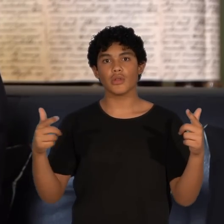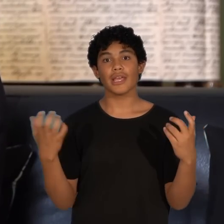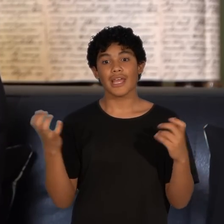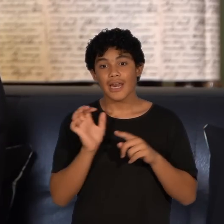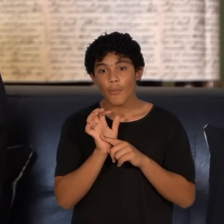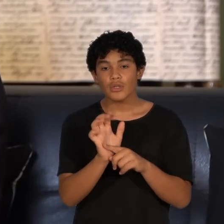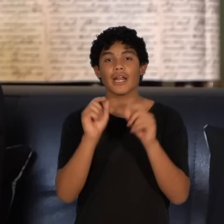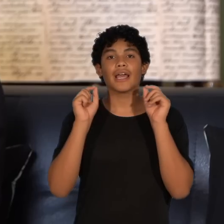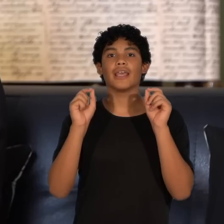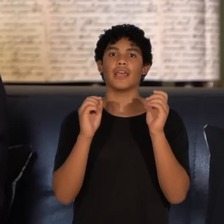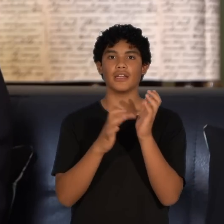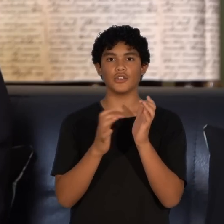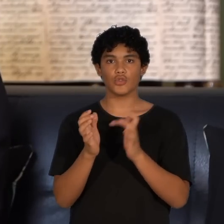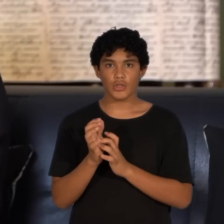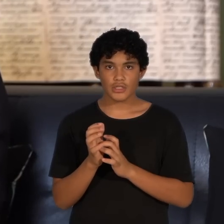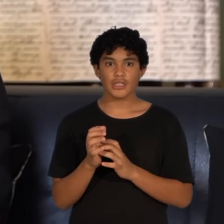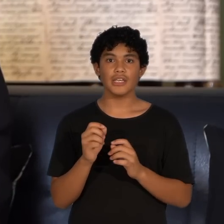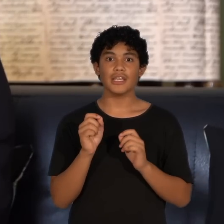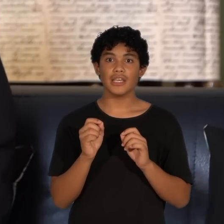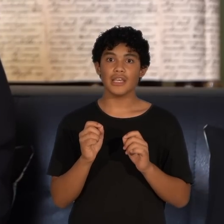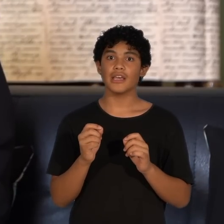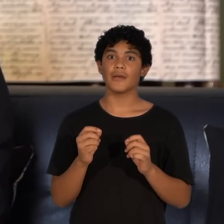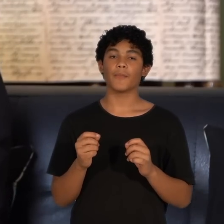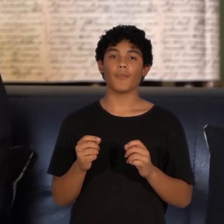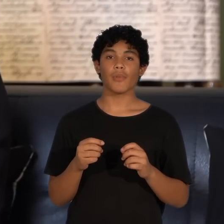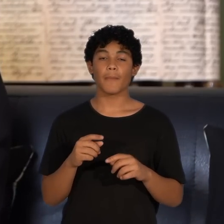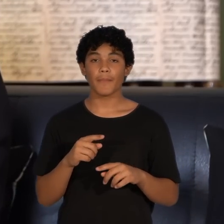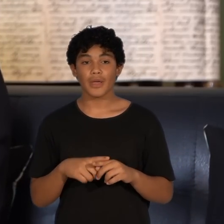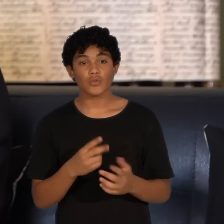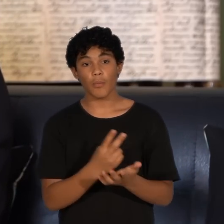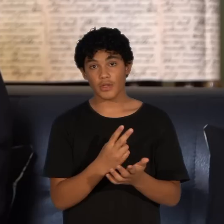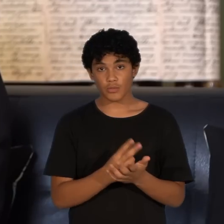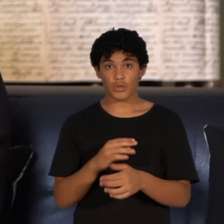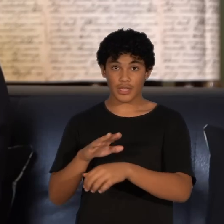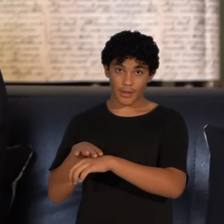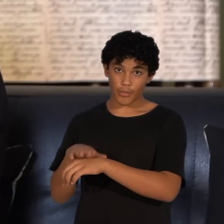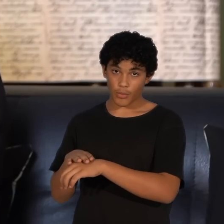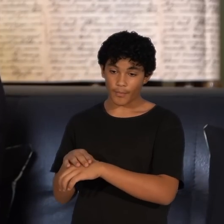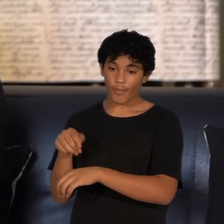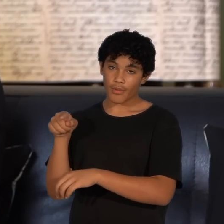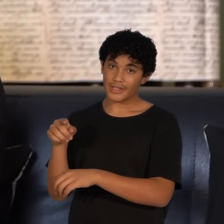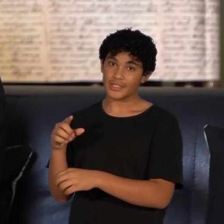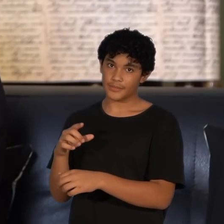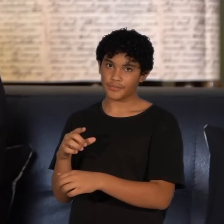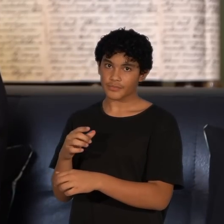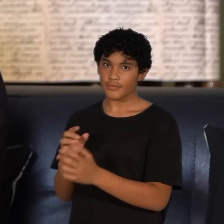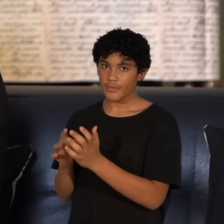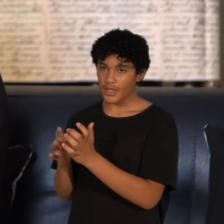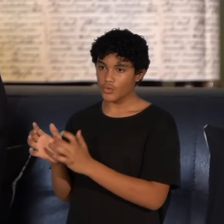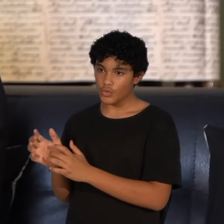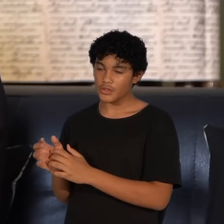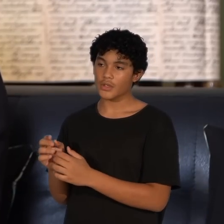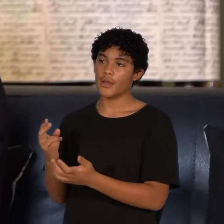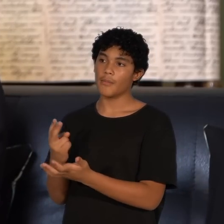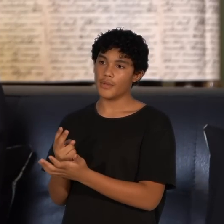que Jesus era o Messias, que ela tinha recebido essa água. Mas ao mesmo tempo nós temos um Jesus ali que na